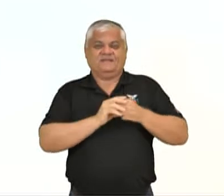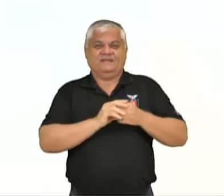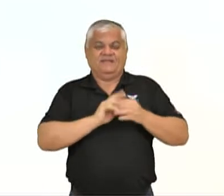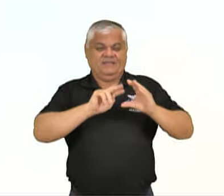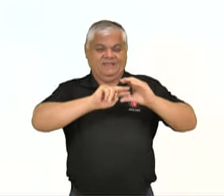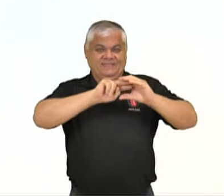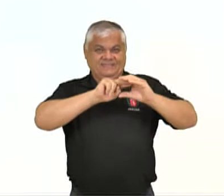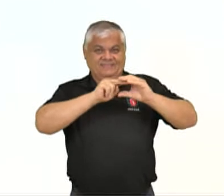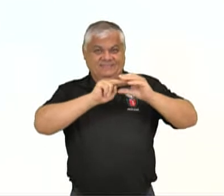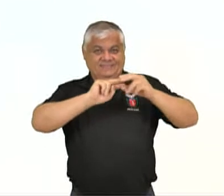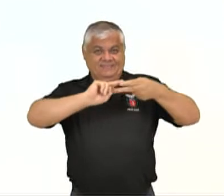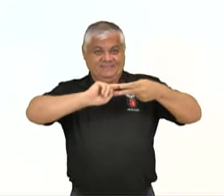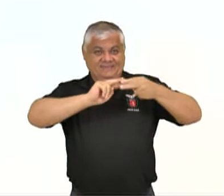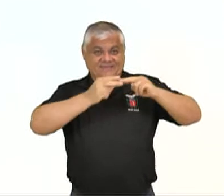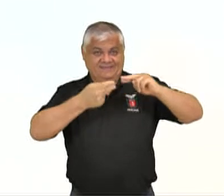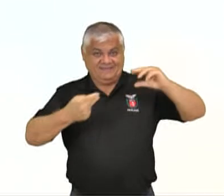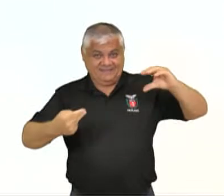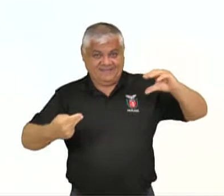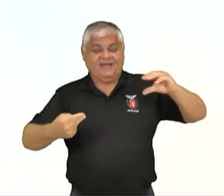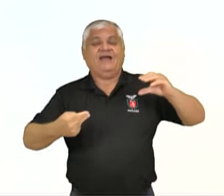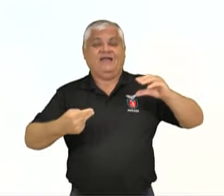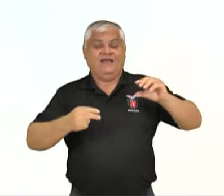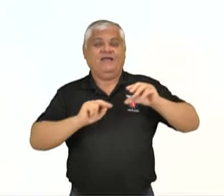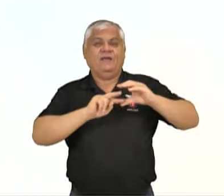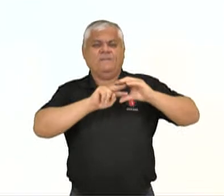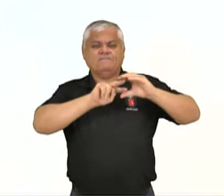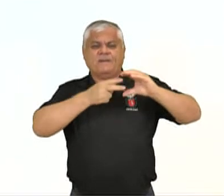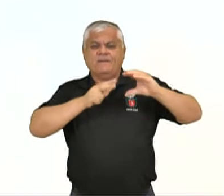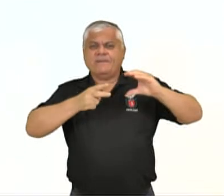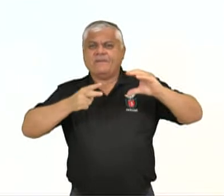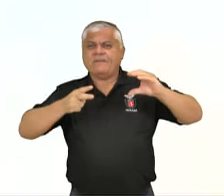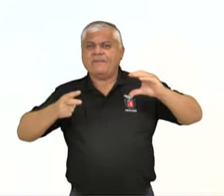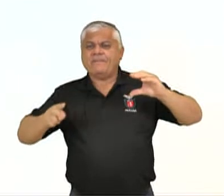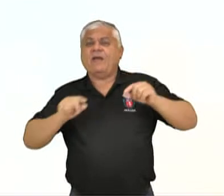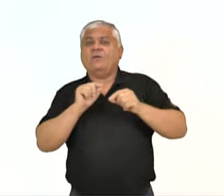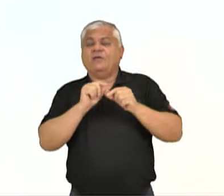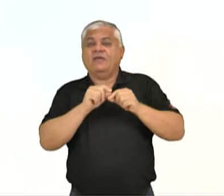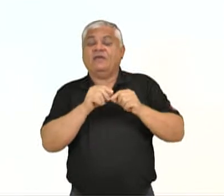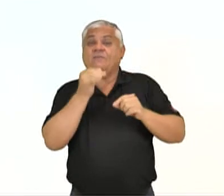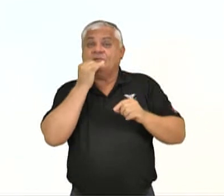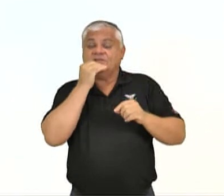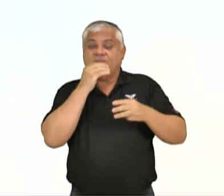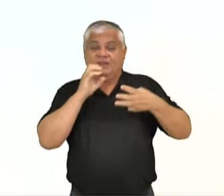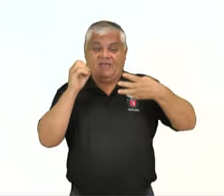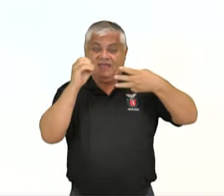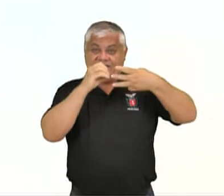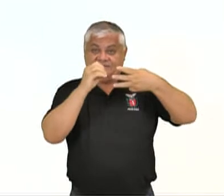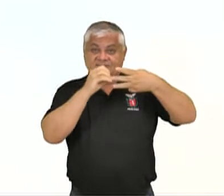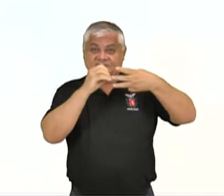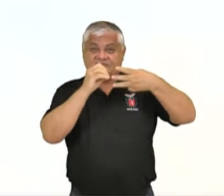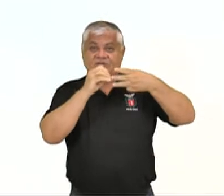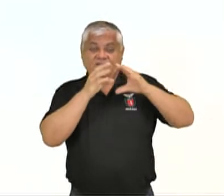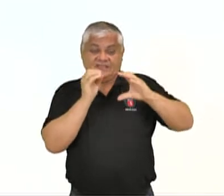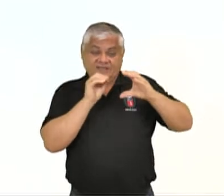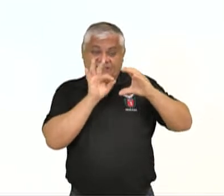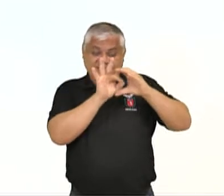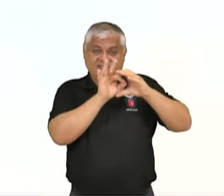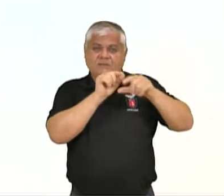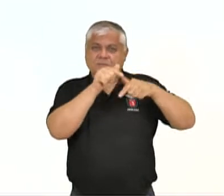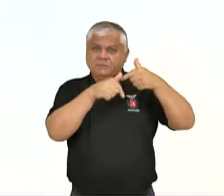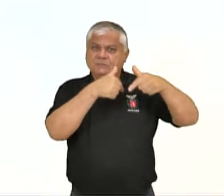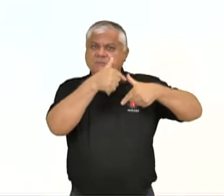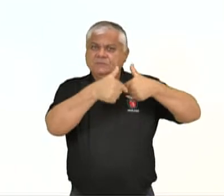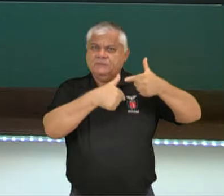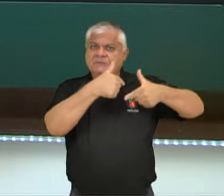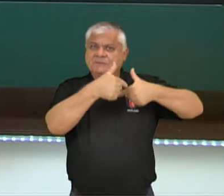DNA ocorre na fase S da intérfase. Então, a intérfase é quando a célula está em intensa atividade.